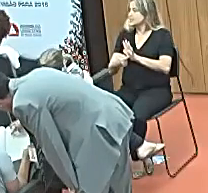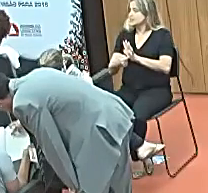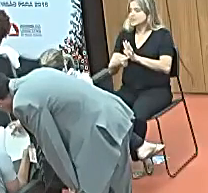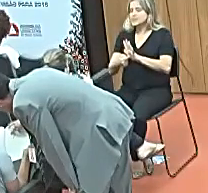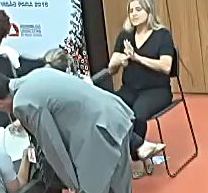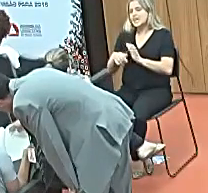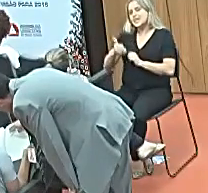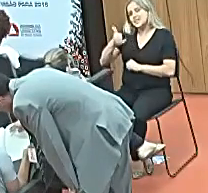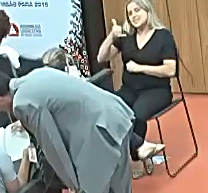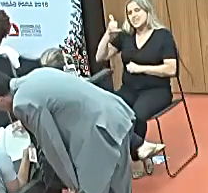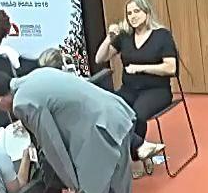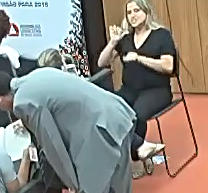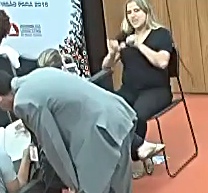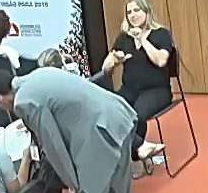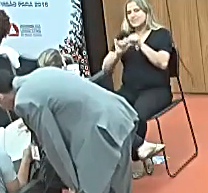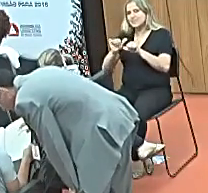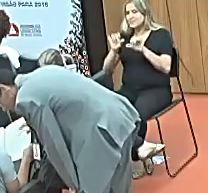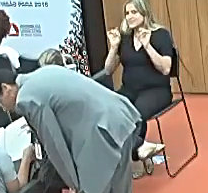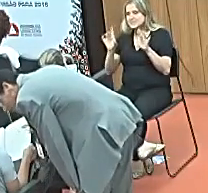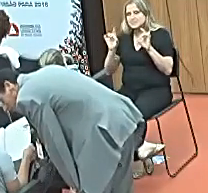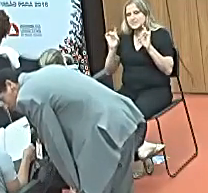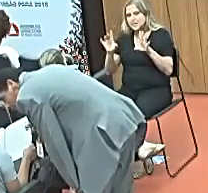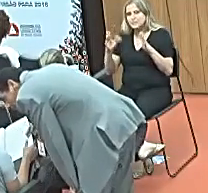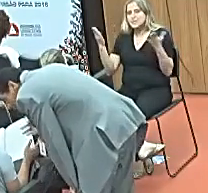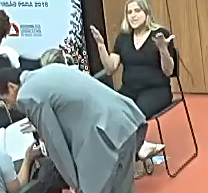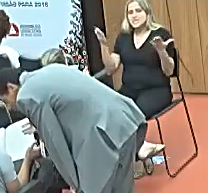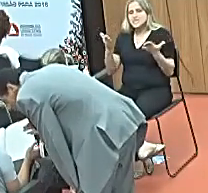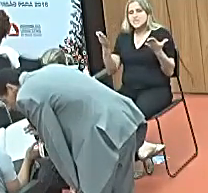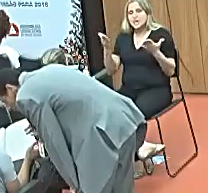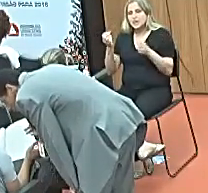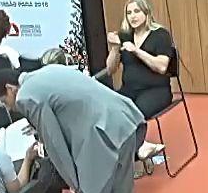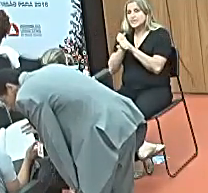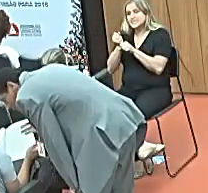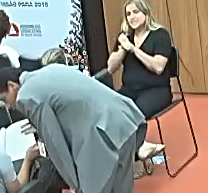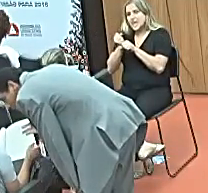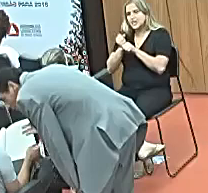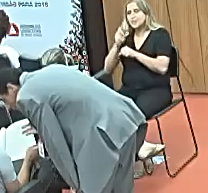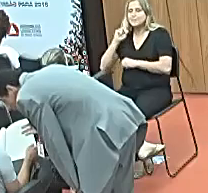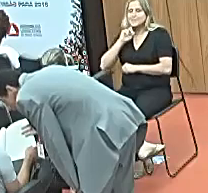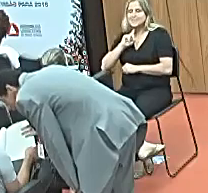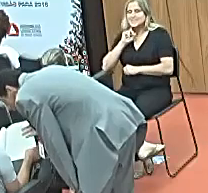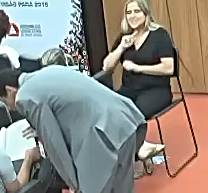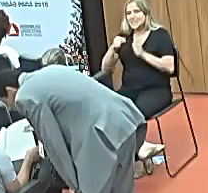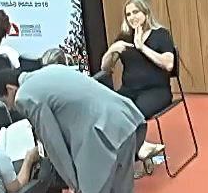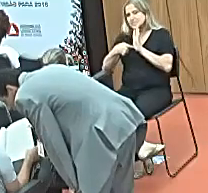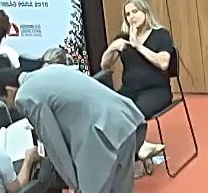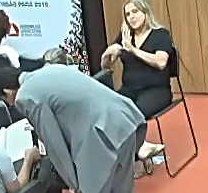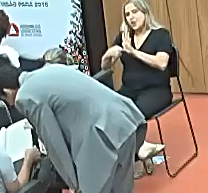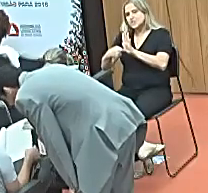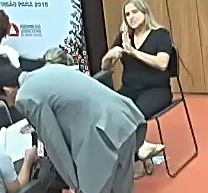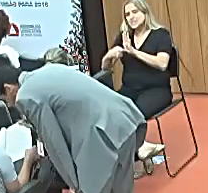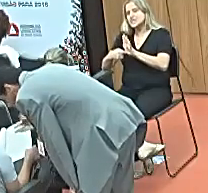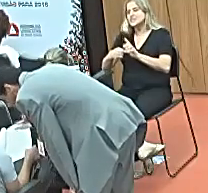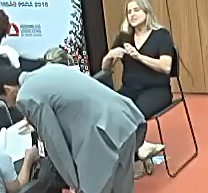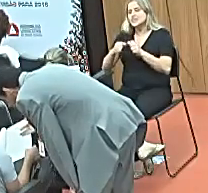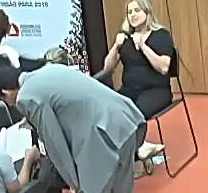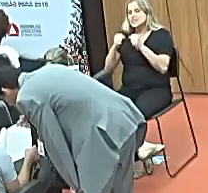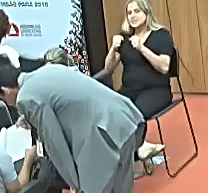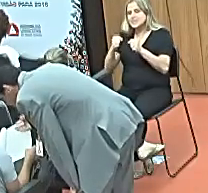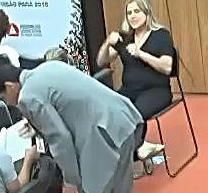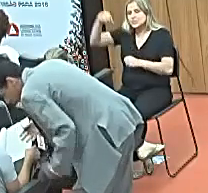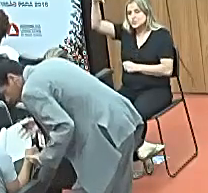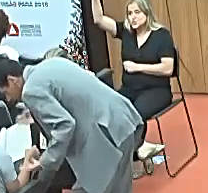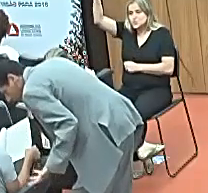tem uma resolução específica deste ano na neo minas gerais é um dos estados com maior potencial de incidência solar